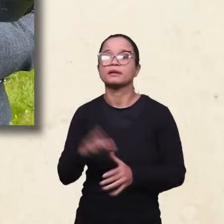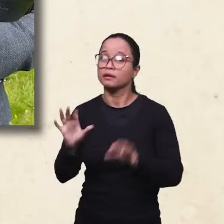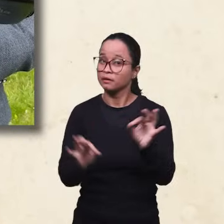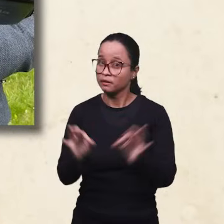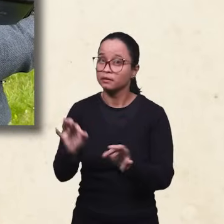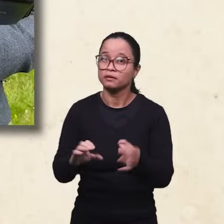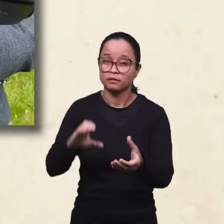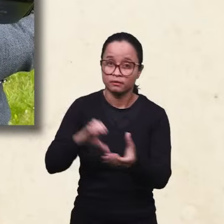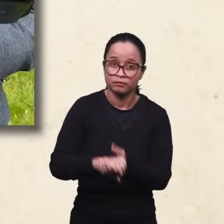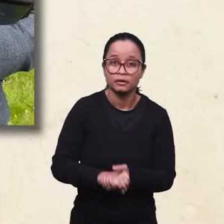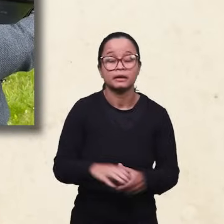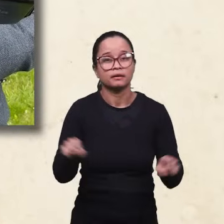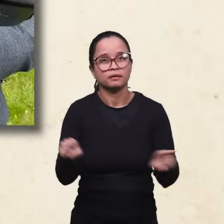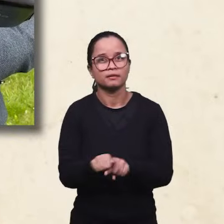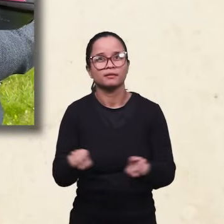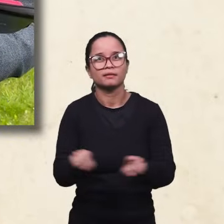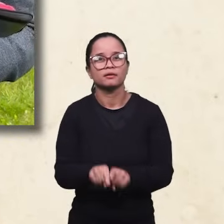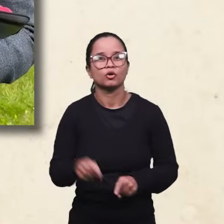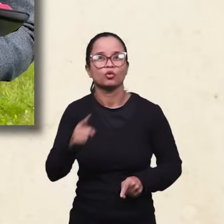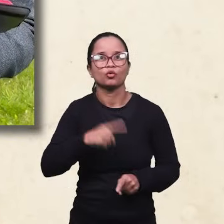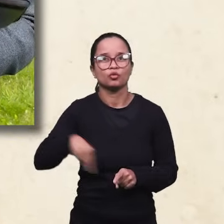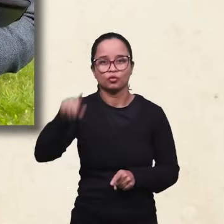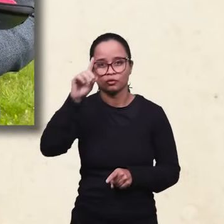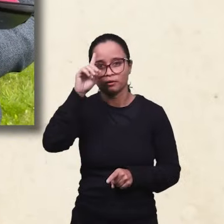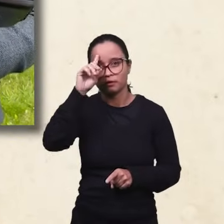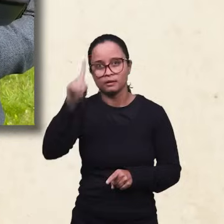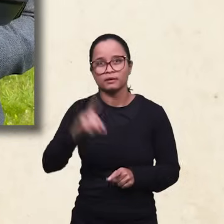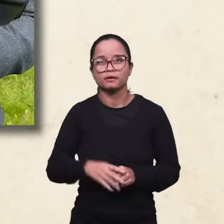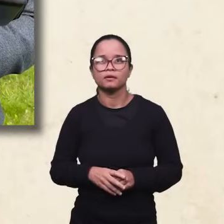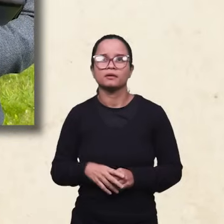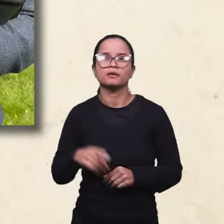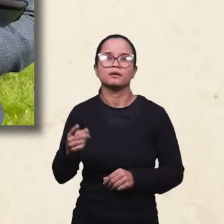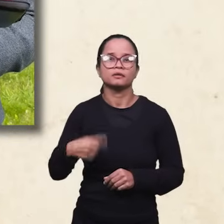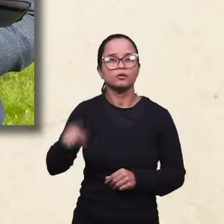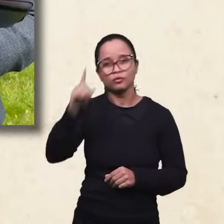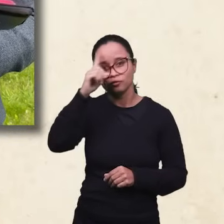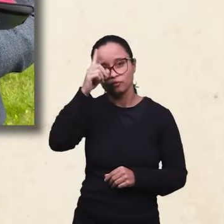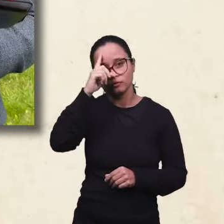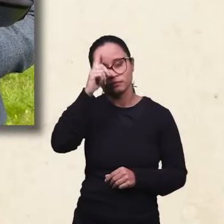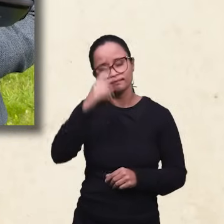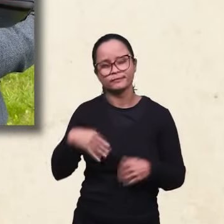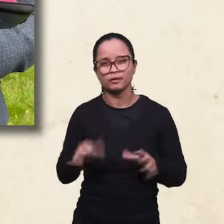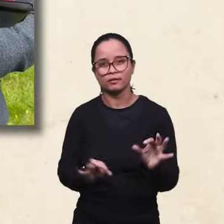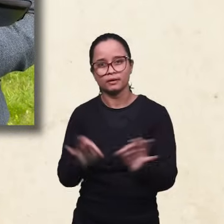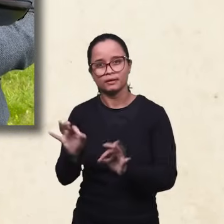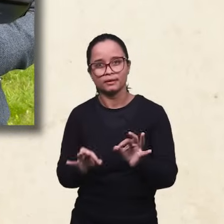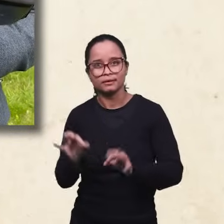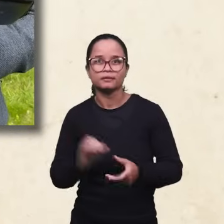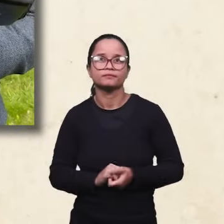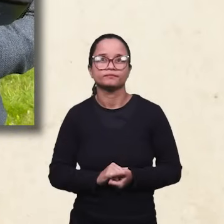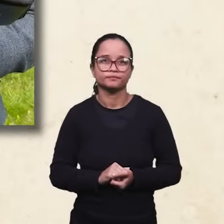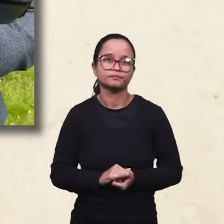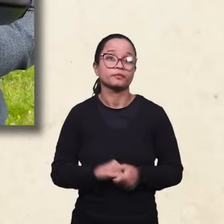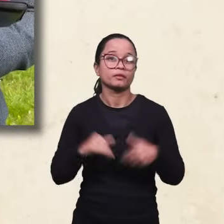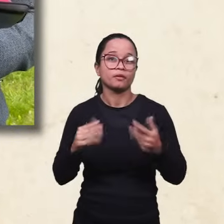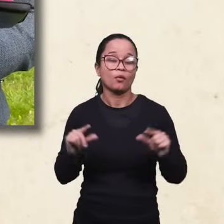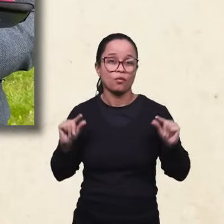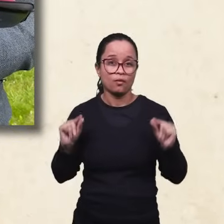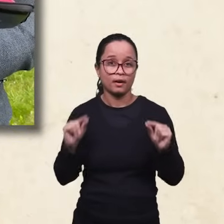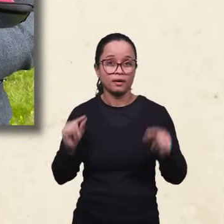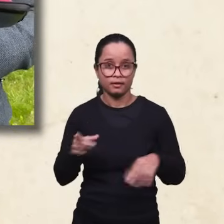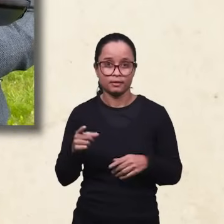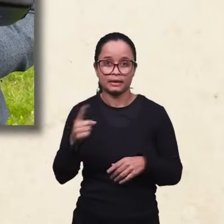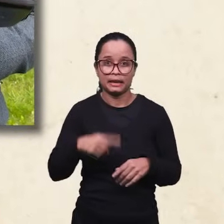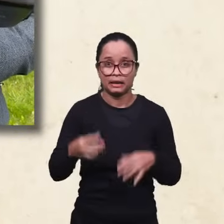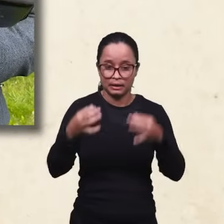que planejar casamento. E também em nosso dia, no curso de ano, nós temos que planejar. Ou seja, é bom avaliar o